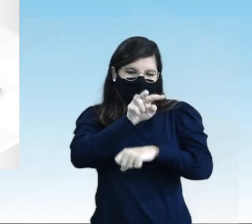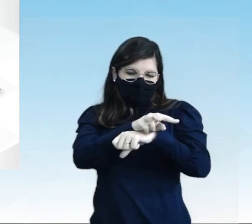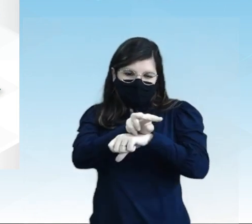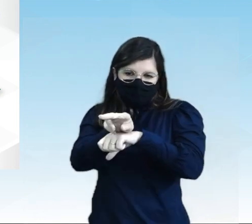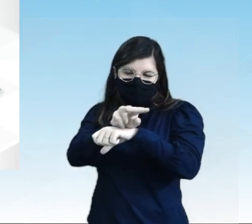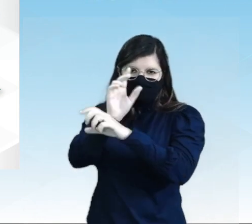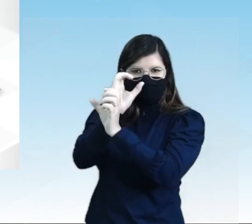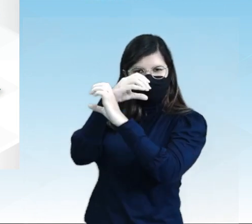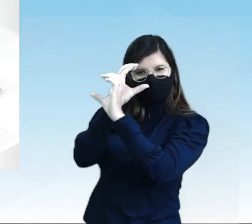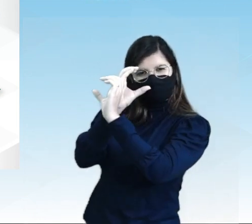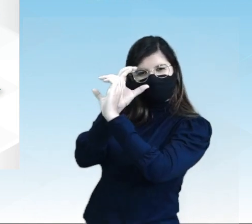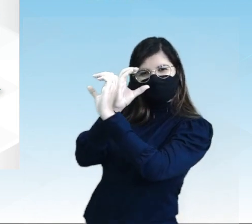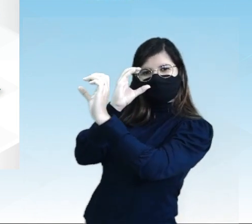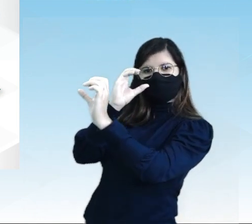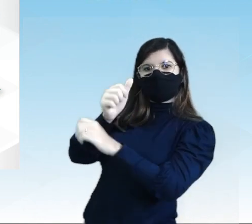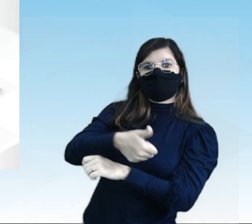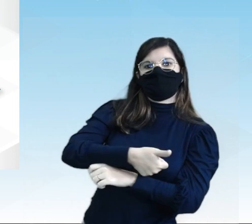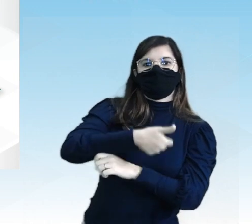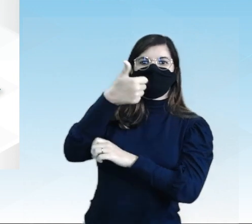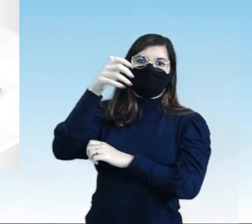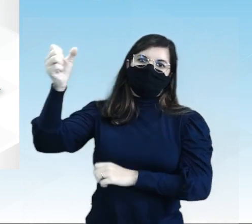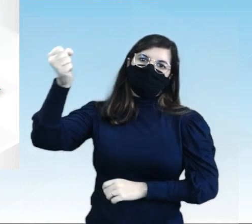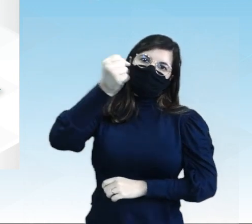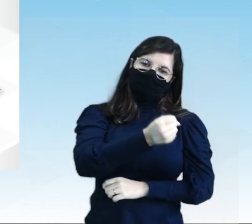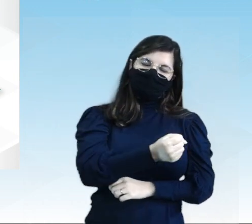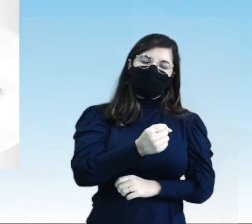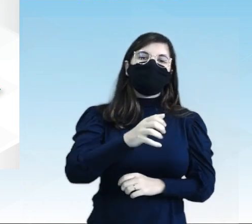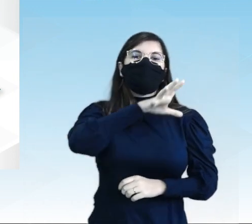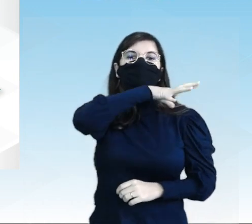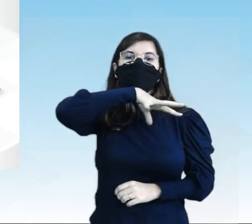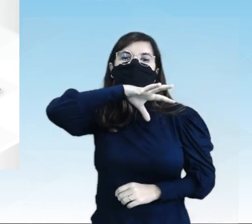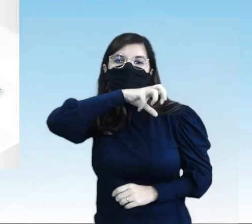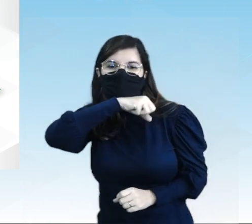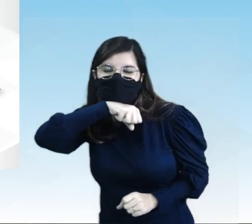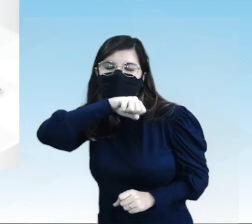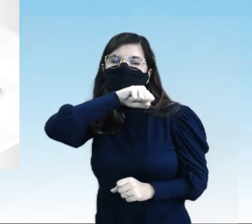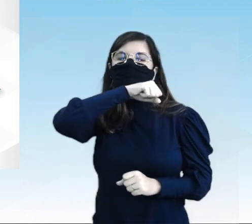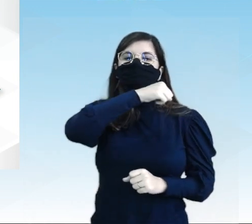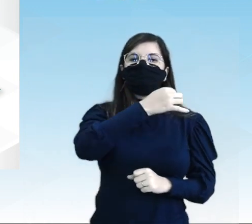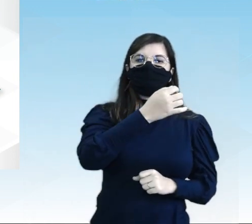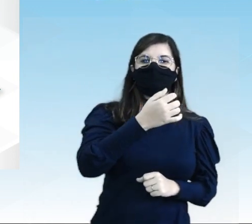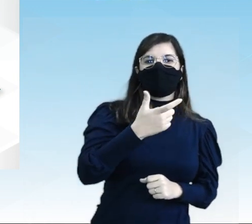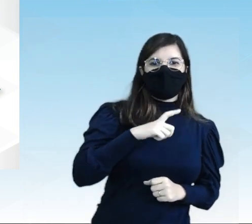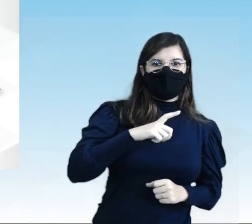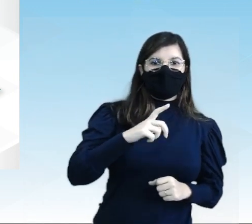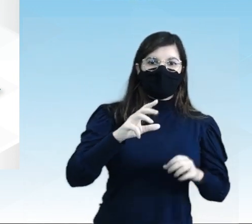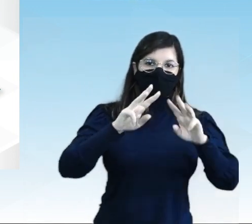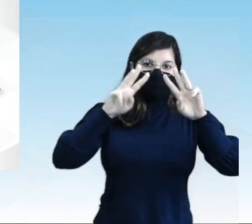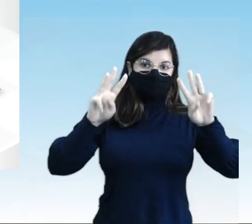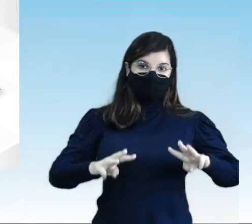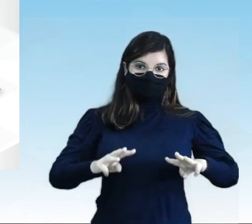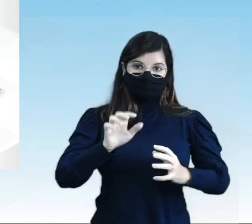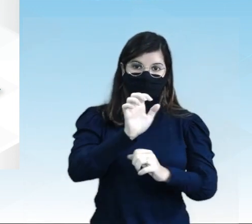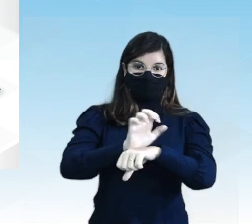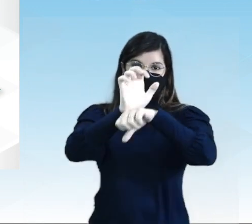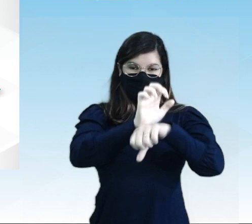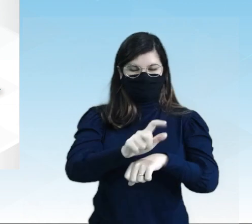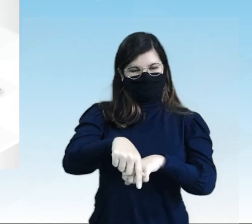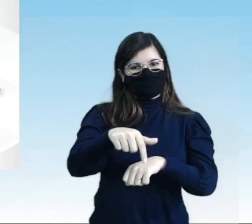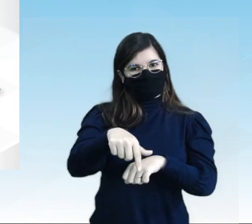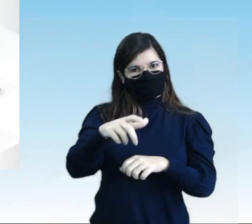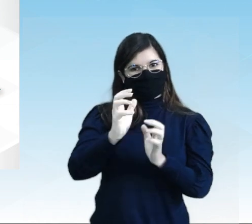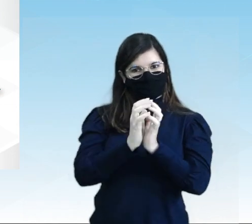astronômio né na sala criar primeiro zoológico né no museu do Estado ali na Avenida Rosa e Silva